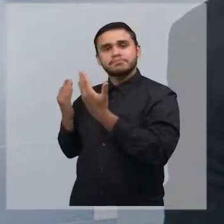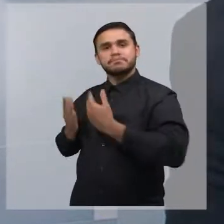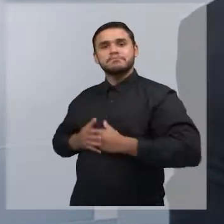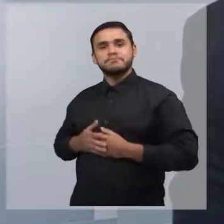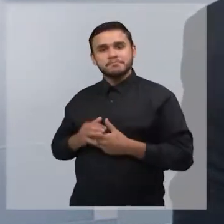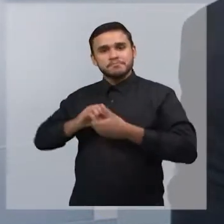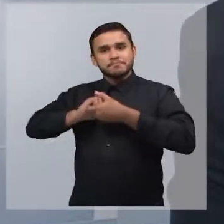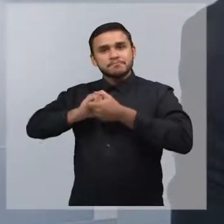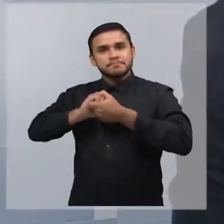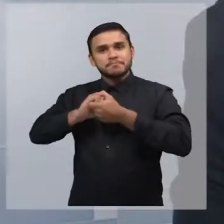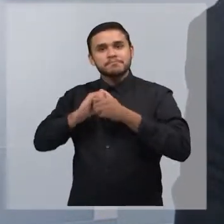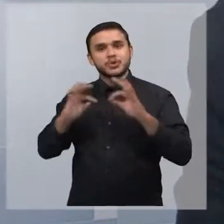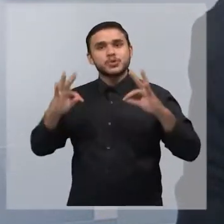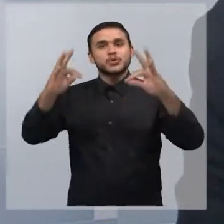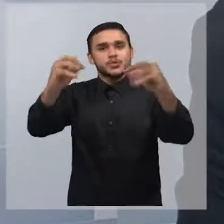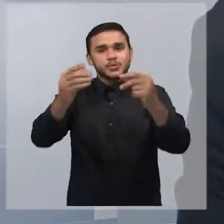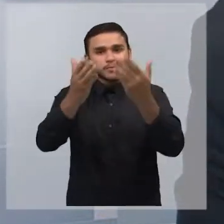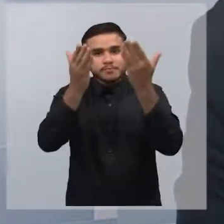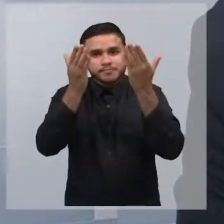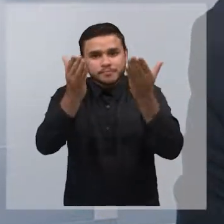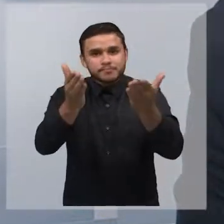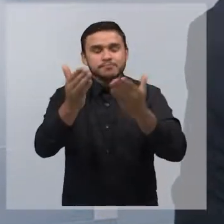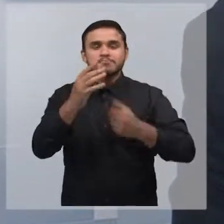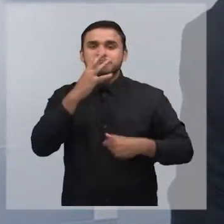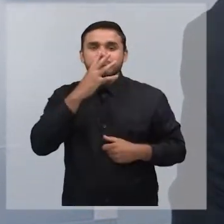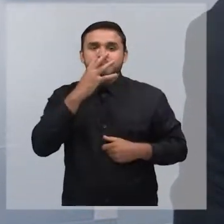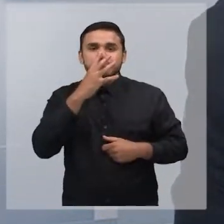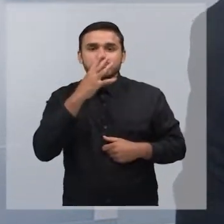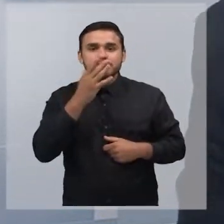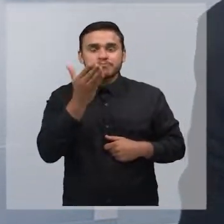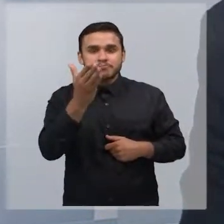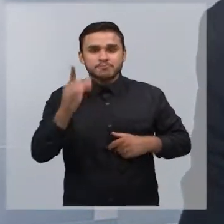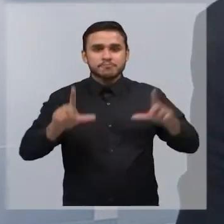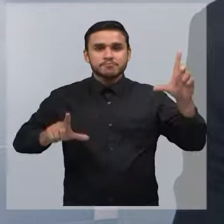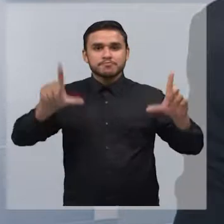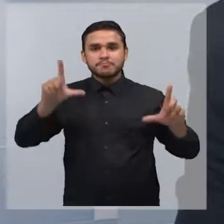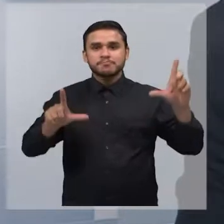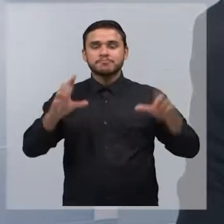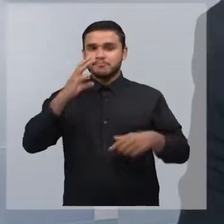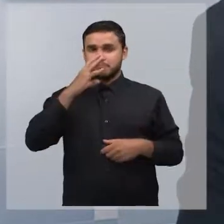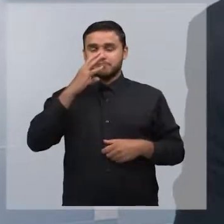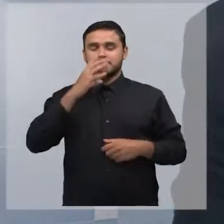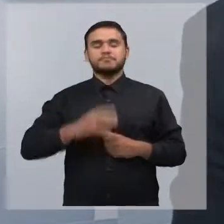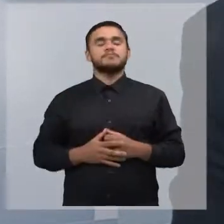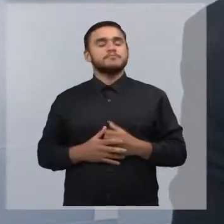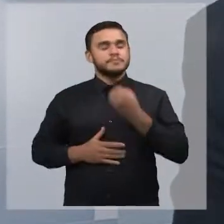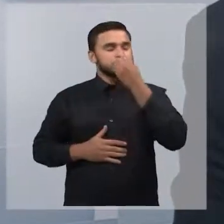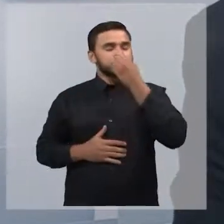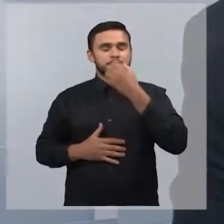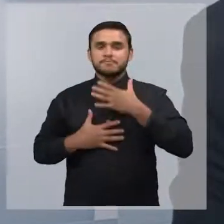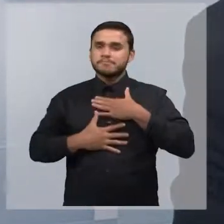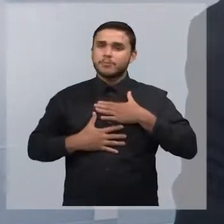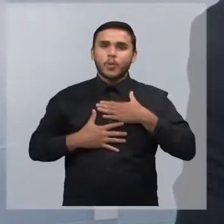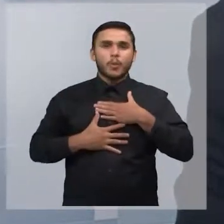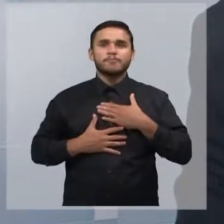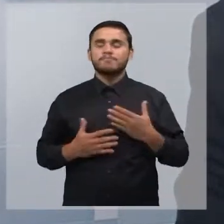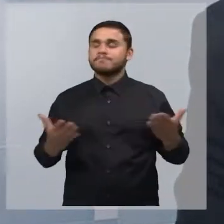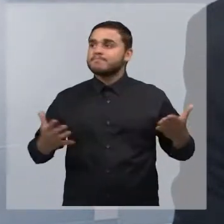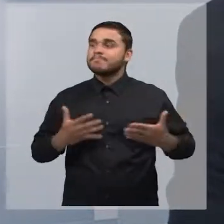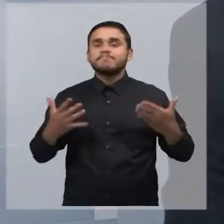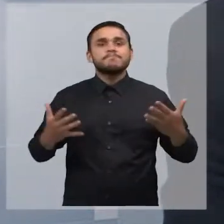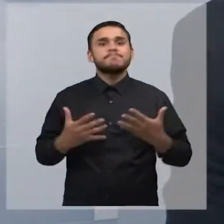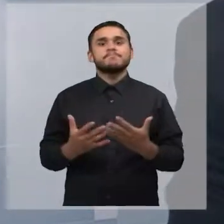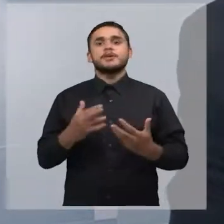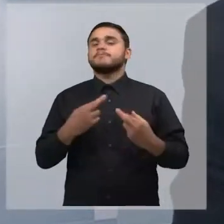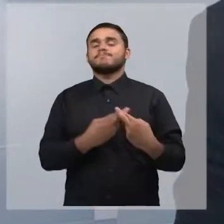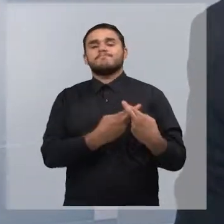você. Meus cumprimentos aos telespectadores da TV Fortaleza e, para além da alegria,